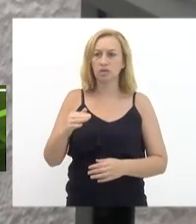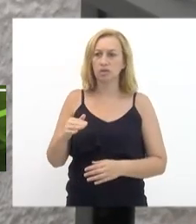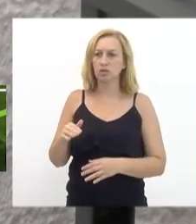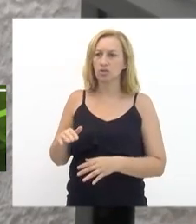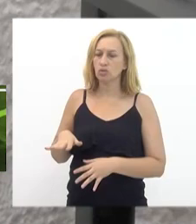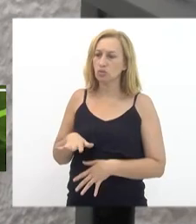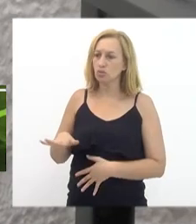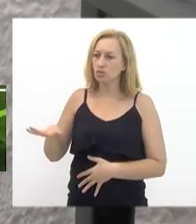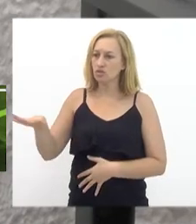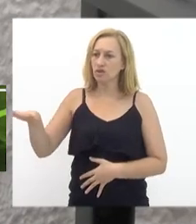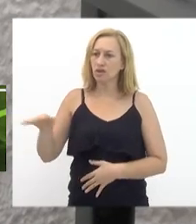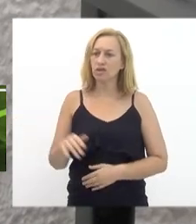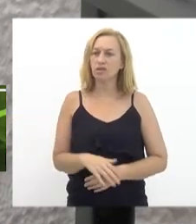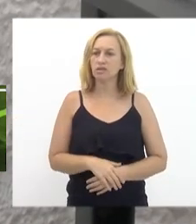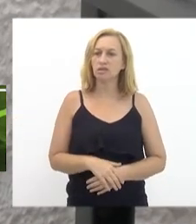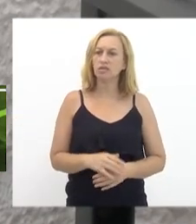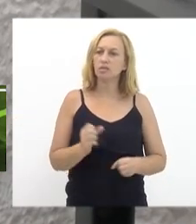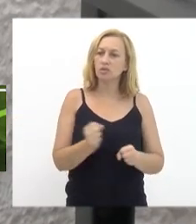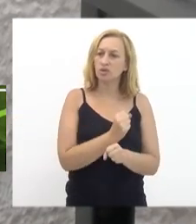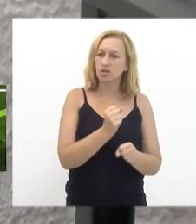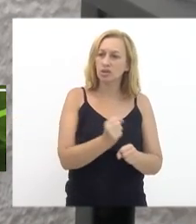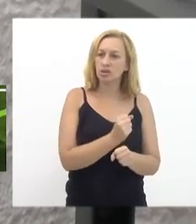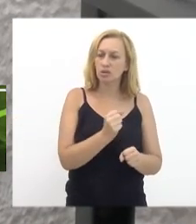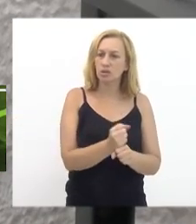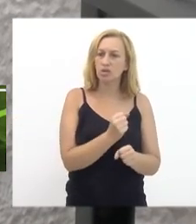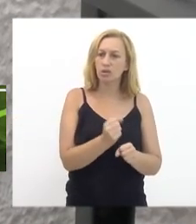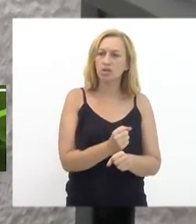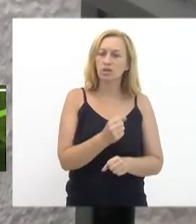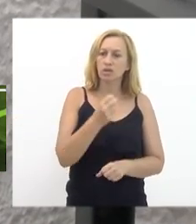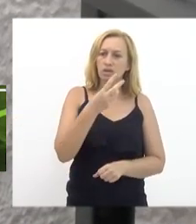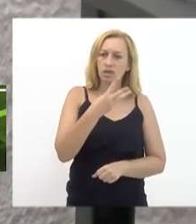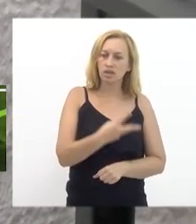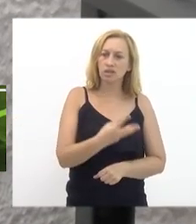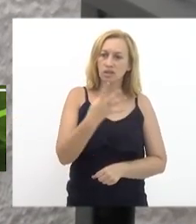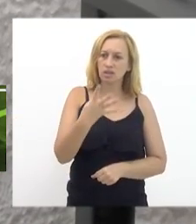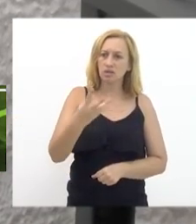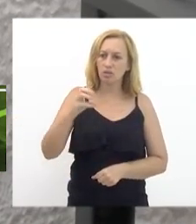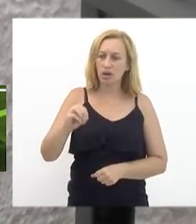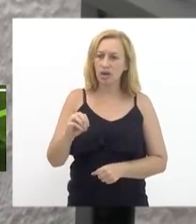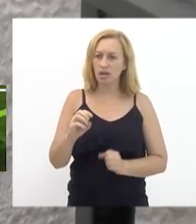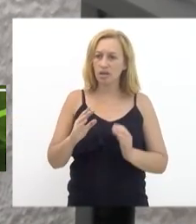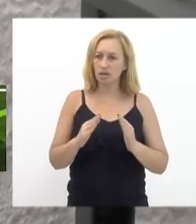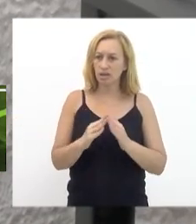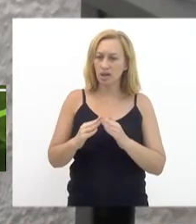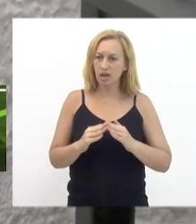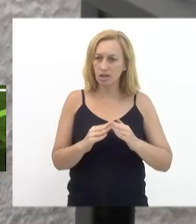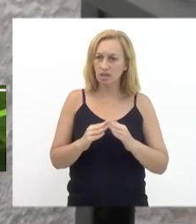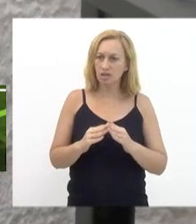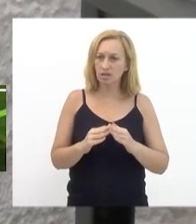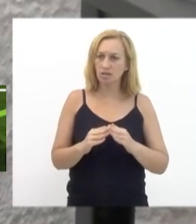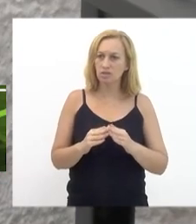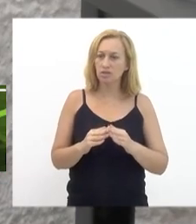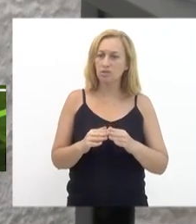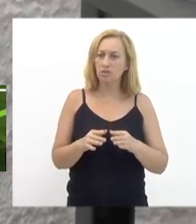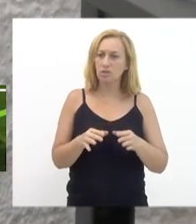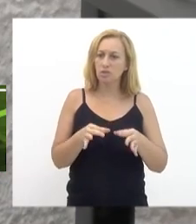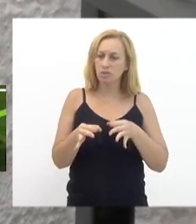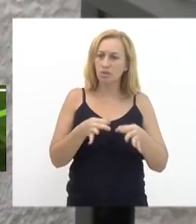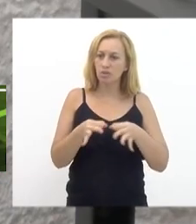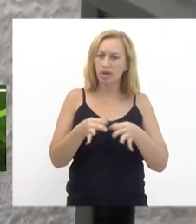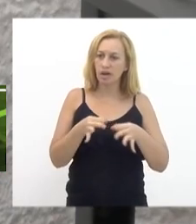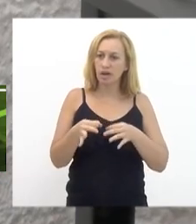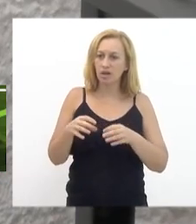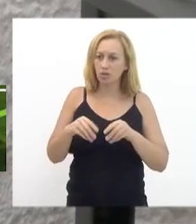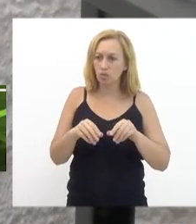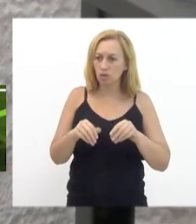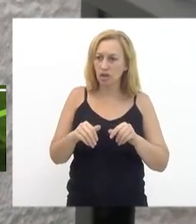Vamos Construir inicialmente 340 unidades habitacionais que nós vamos fazer as encostas vamos tirar a gente no